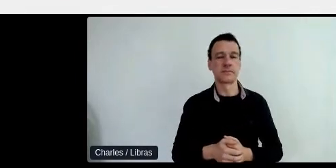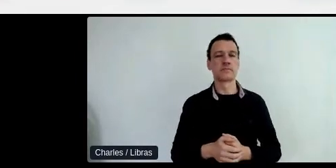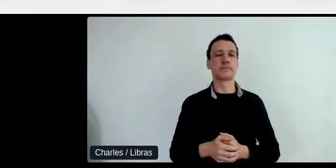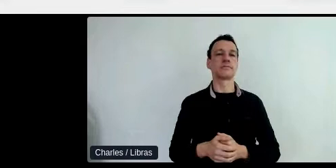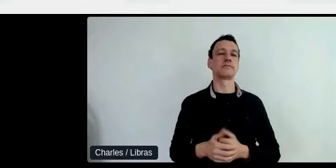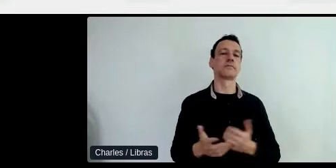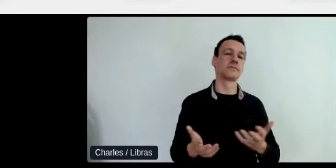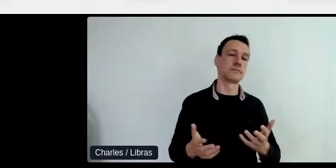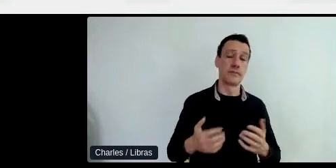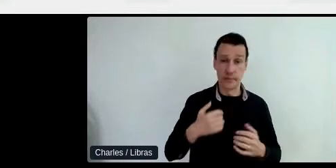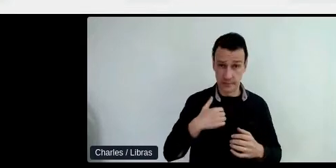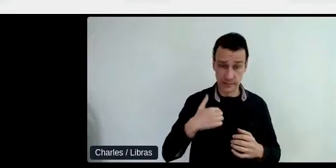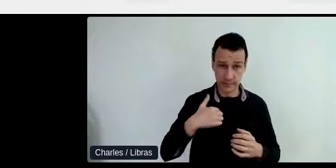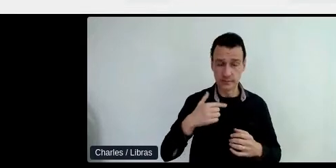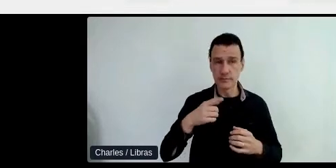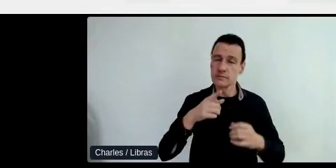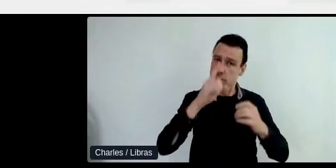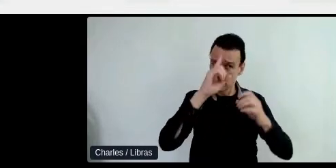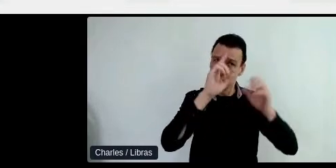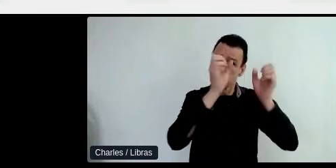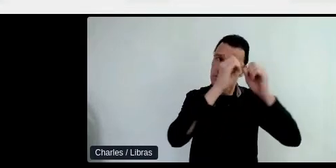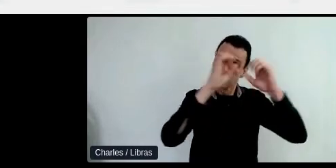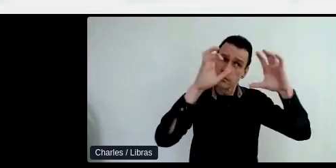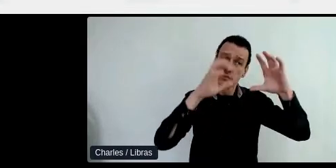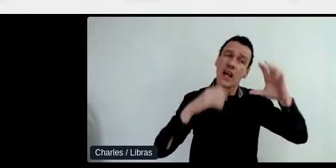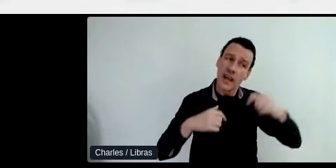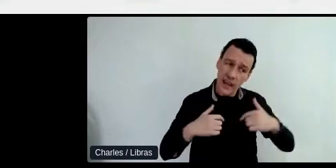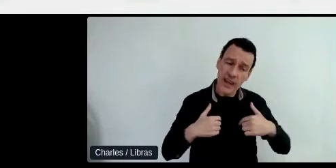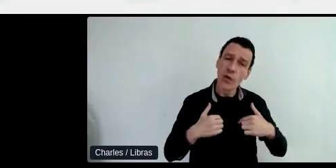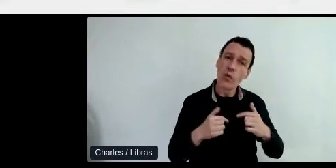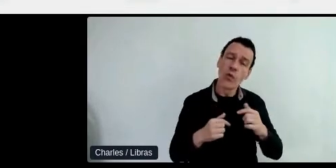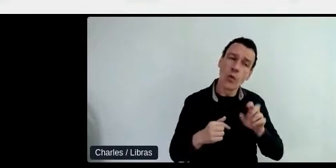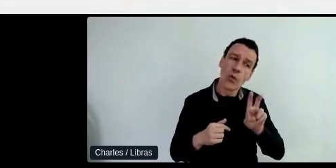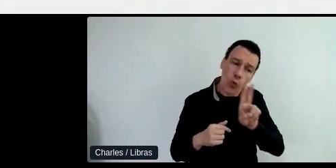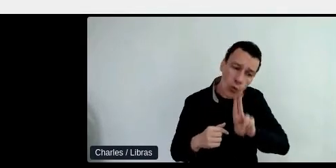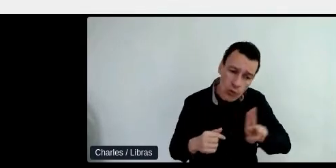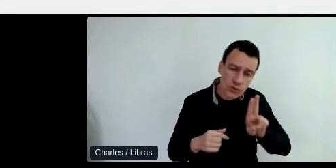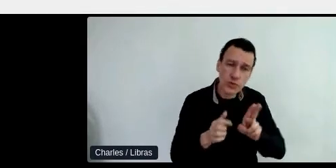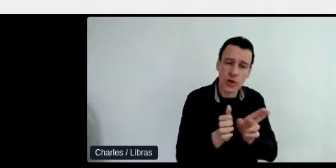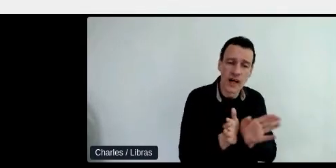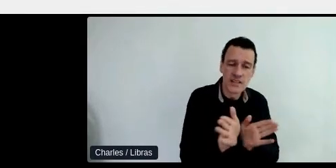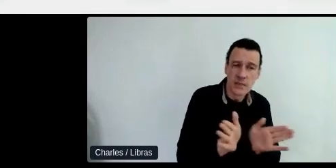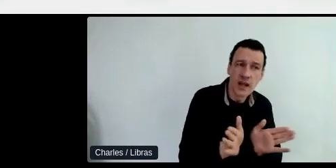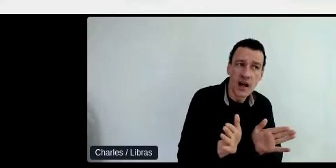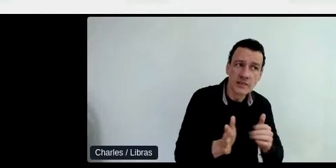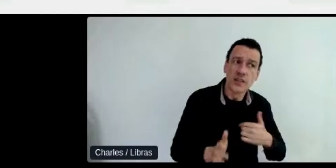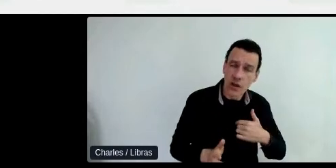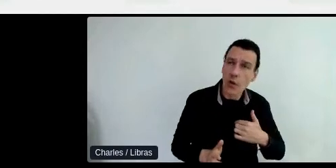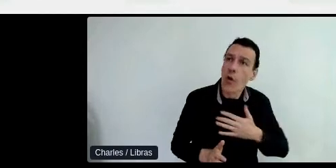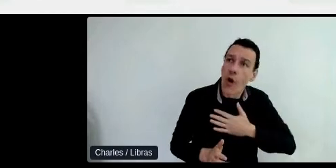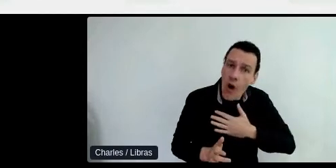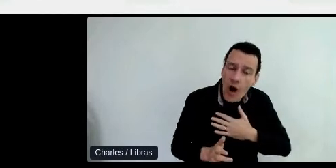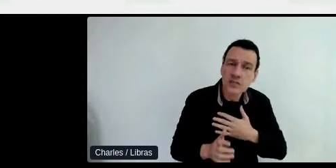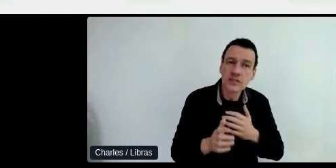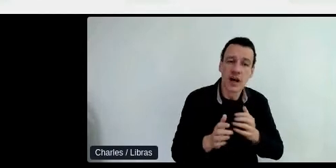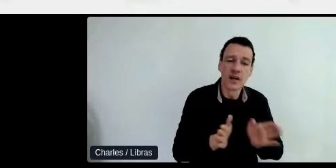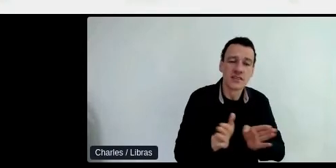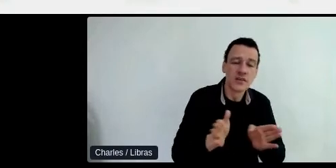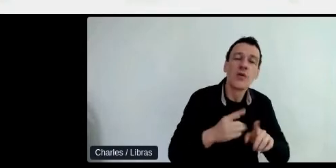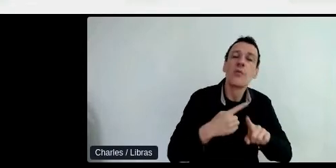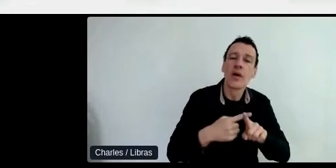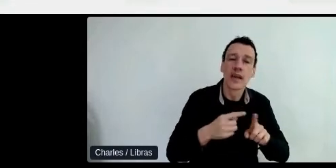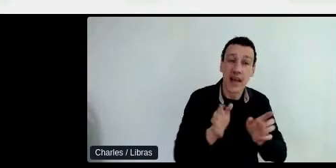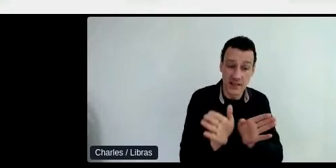por esse viés, né, de consumo, eu realmente estou dando esse conforto e segurança